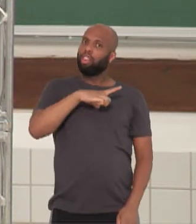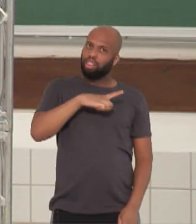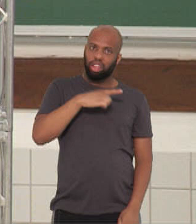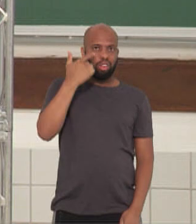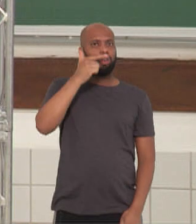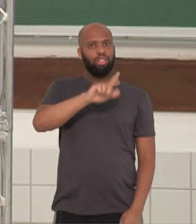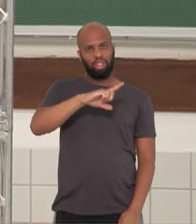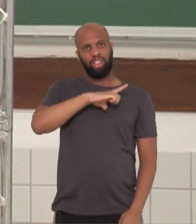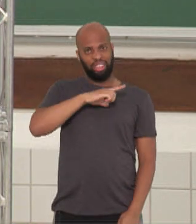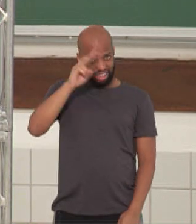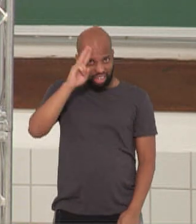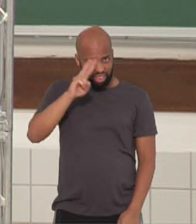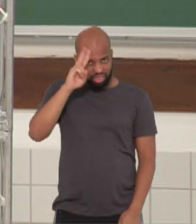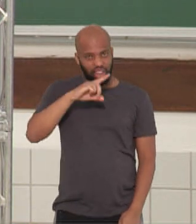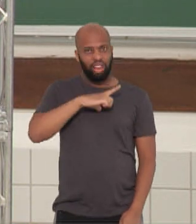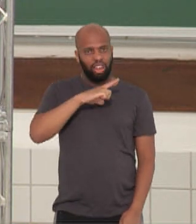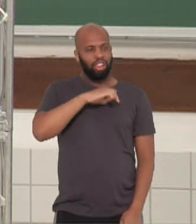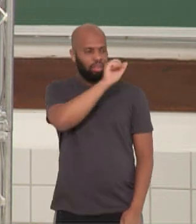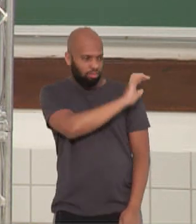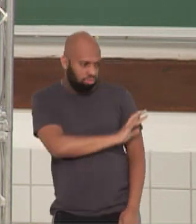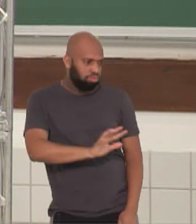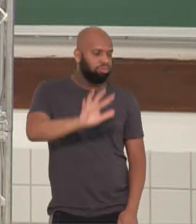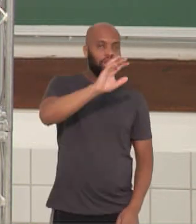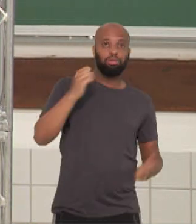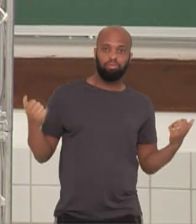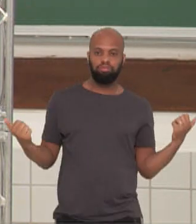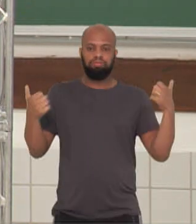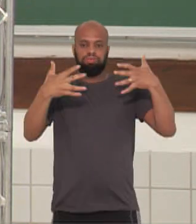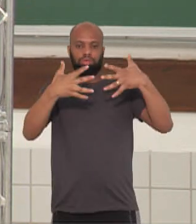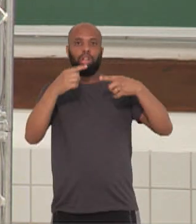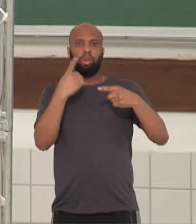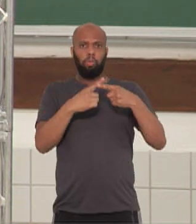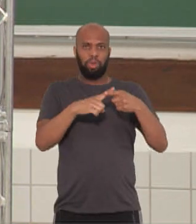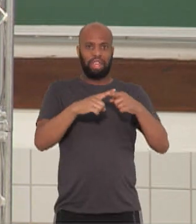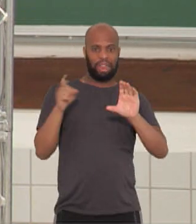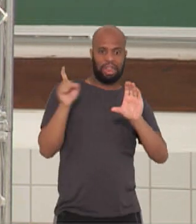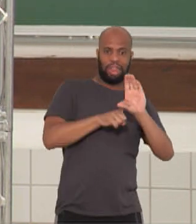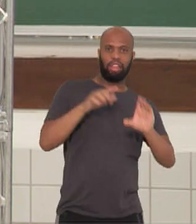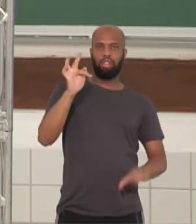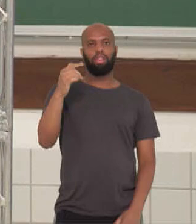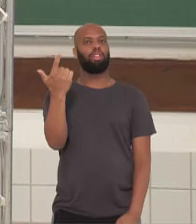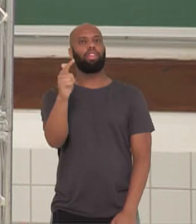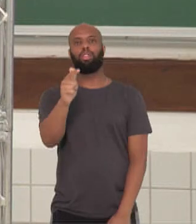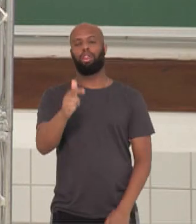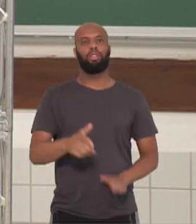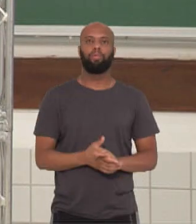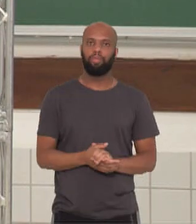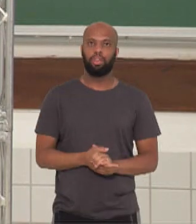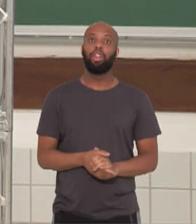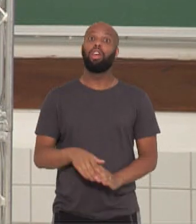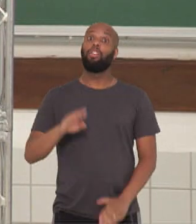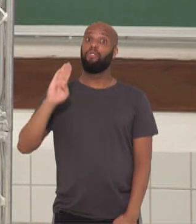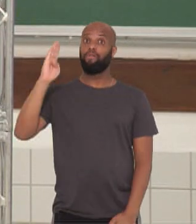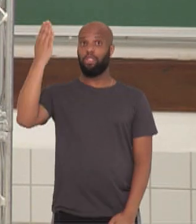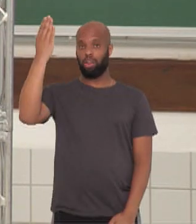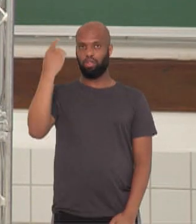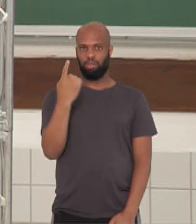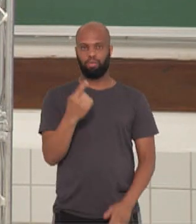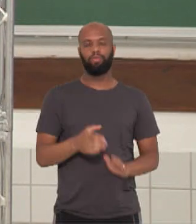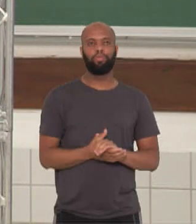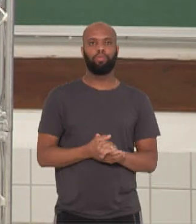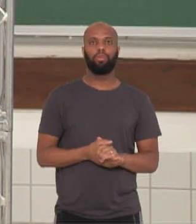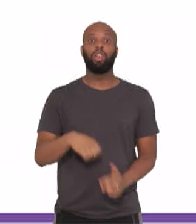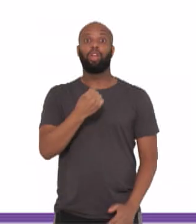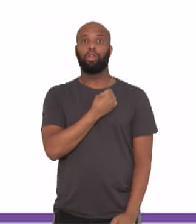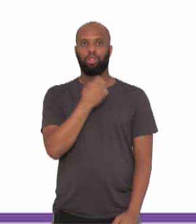produz em seus arredores, campo elétrico. O campo elétrico não é função da força elétrica. Então, a primeira, falsa. Afirmativa